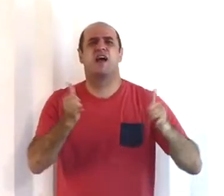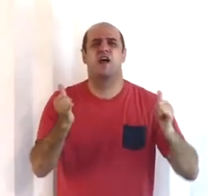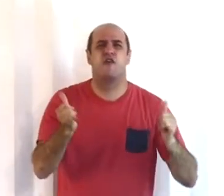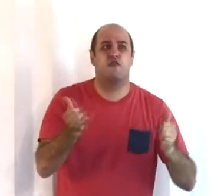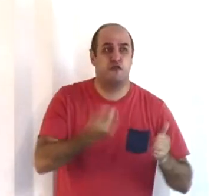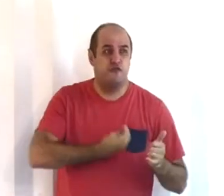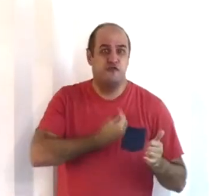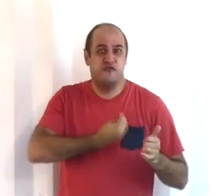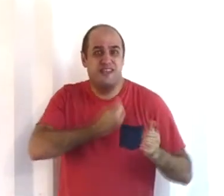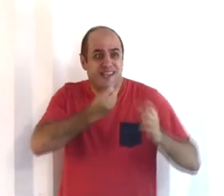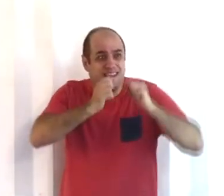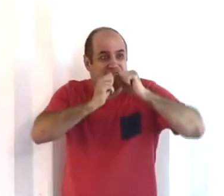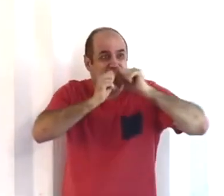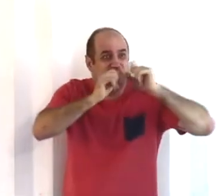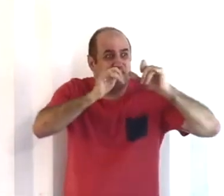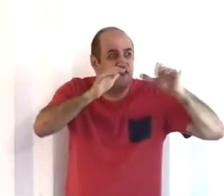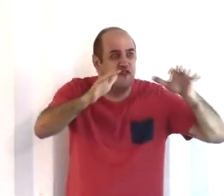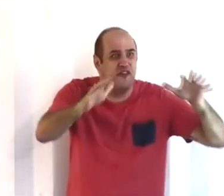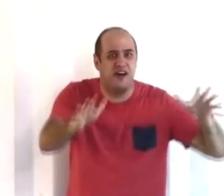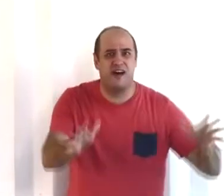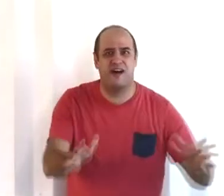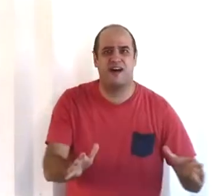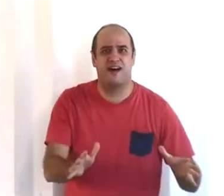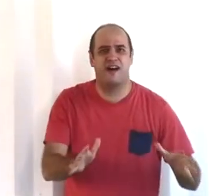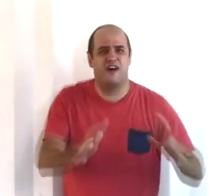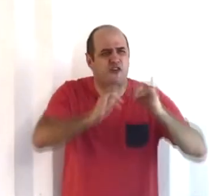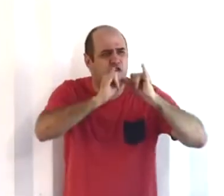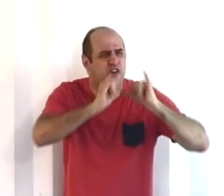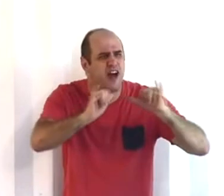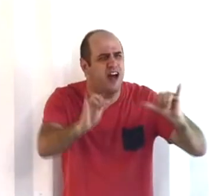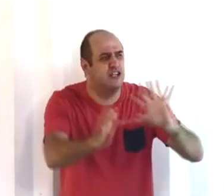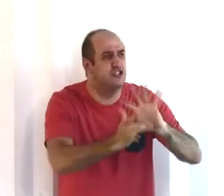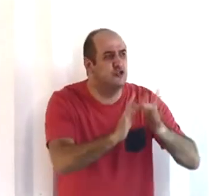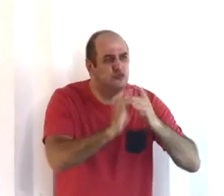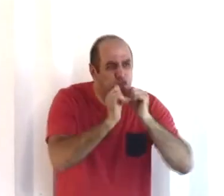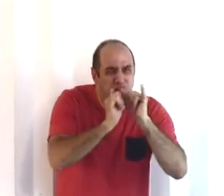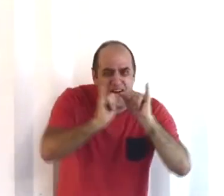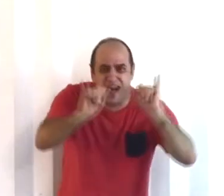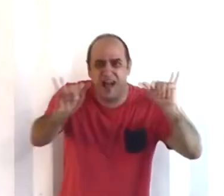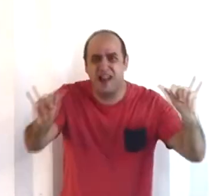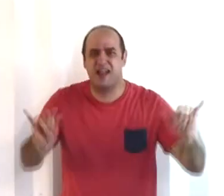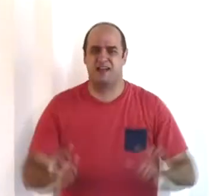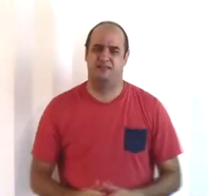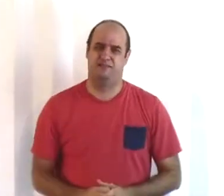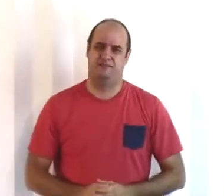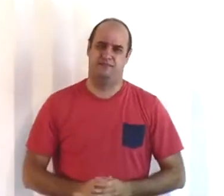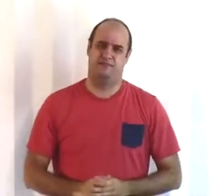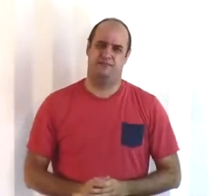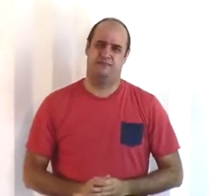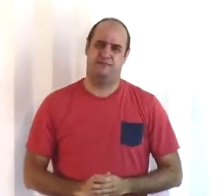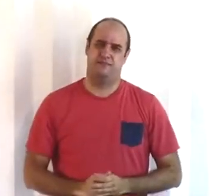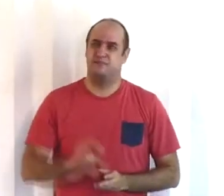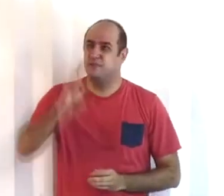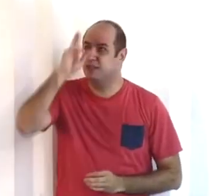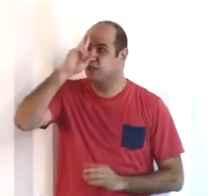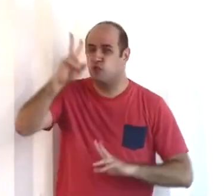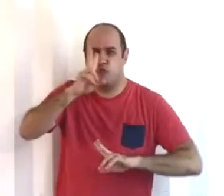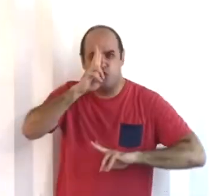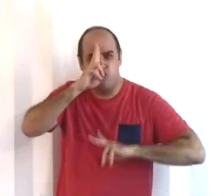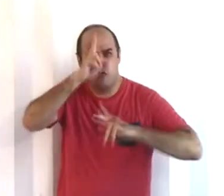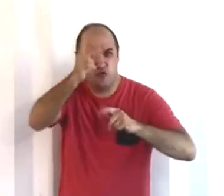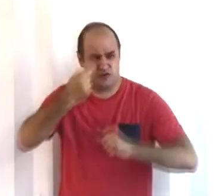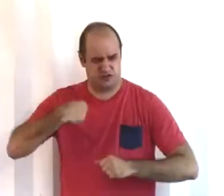vida, água em abundância, porque é isso que somos. O Senhor fortalece-nos para que permaneçamos